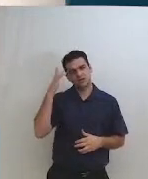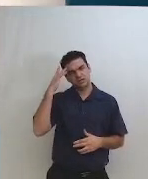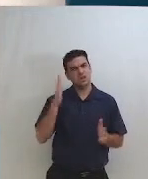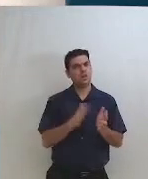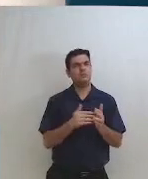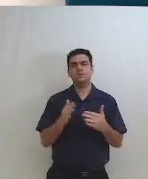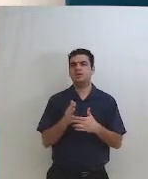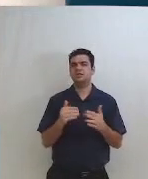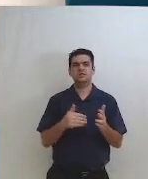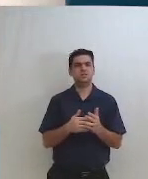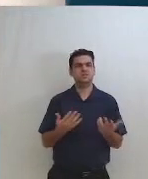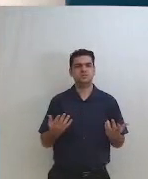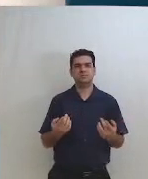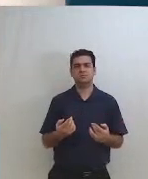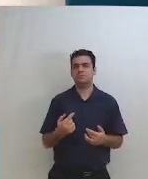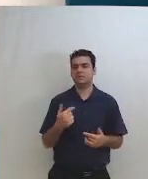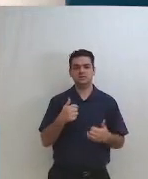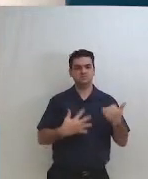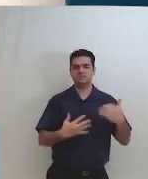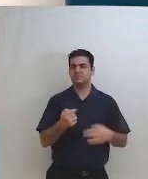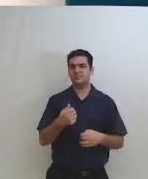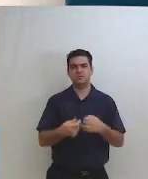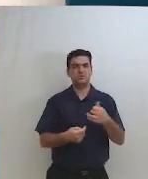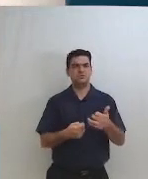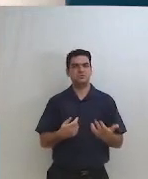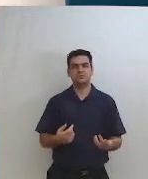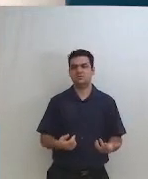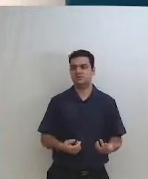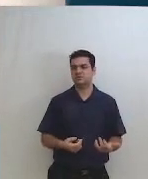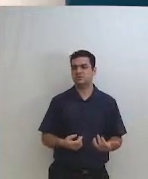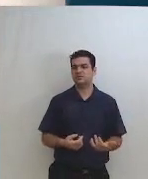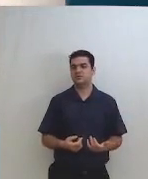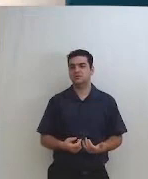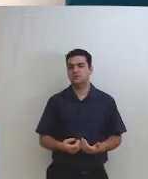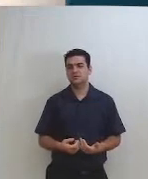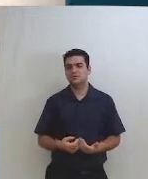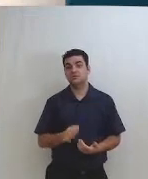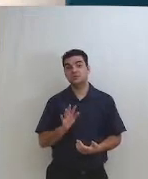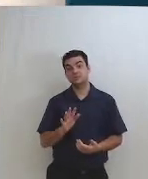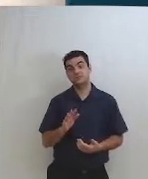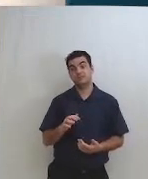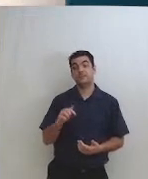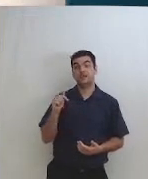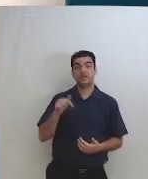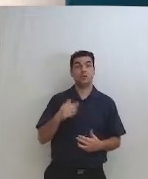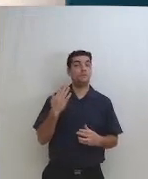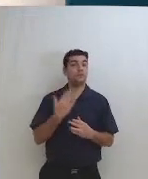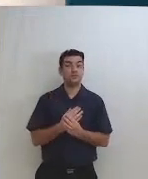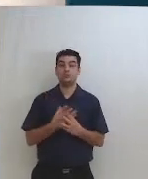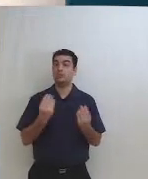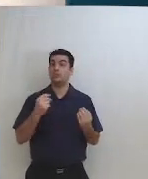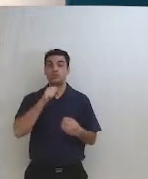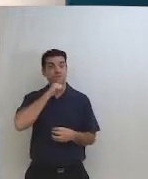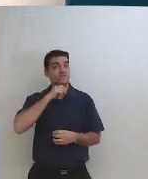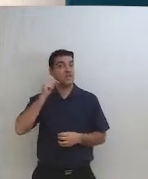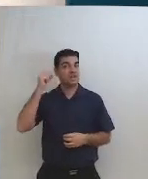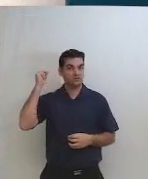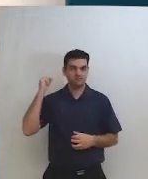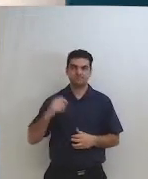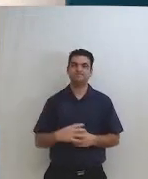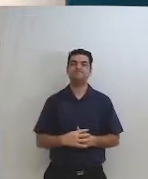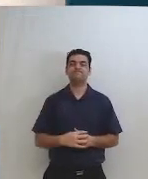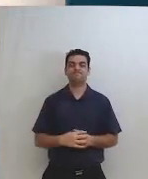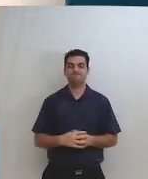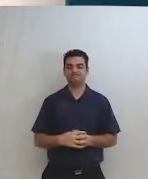que foram aqui elencados. É um processo antigo, o